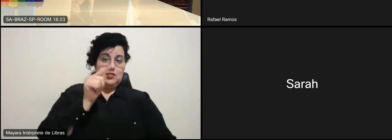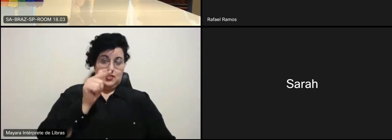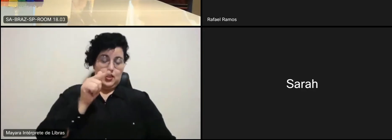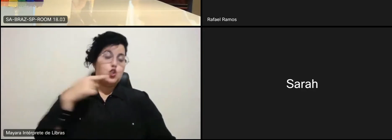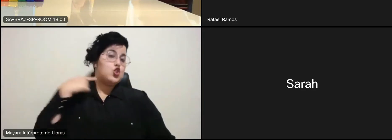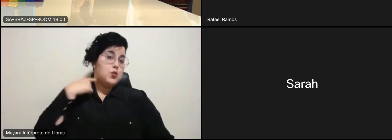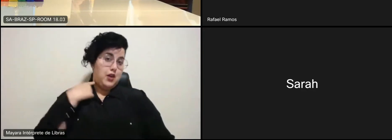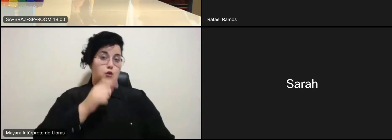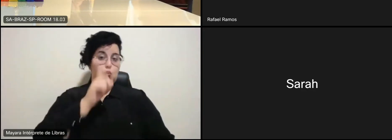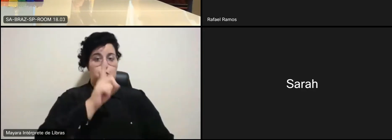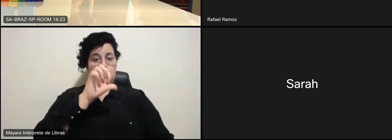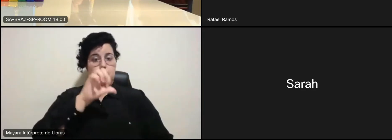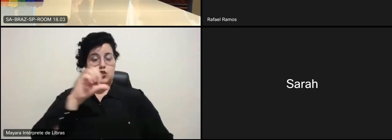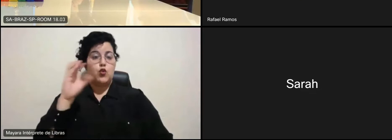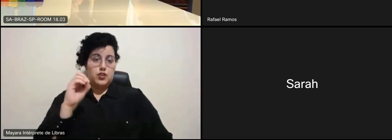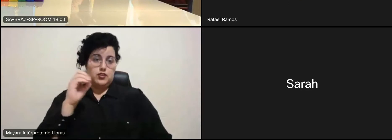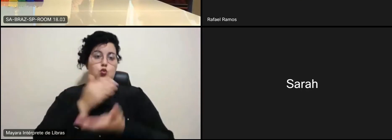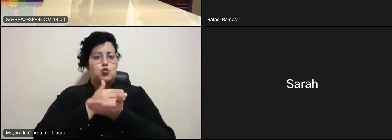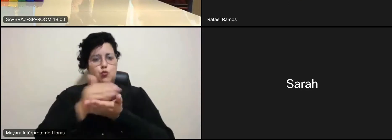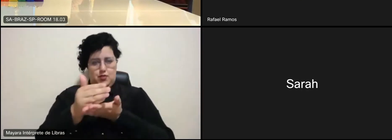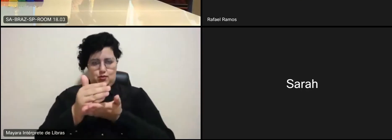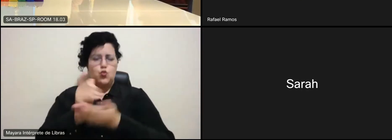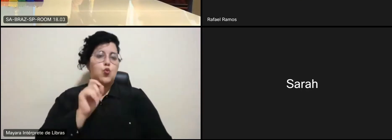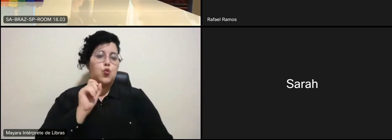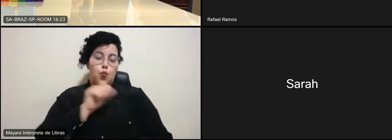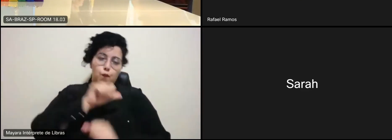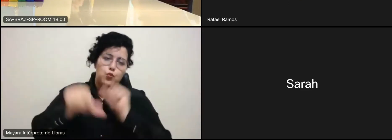que a OMS deixou de classificar